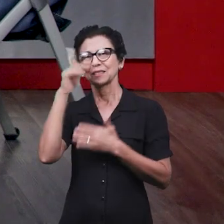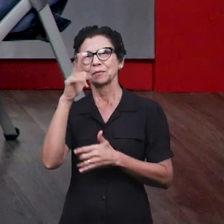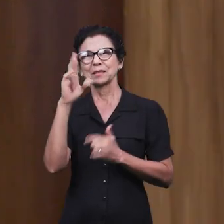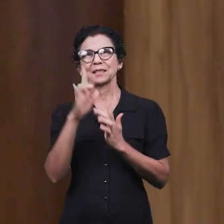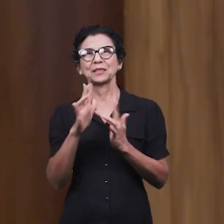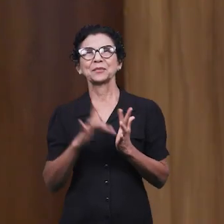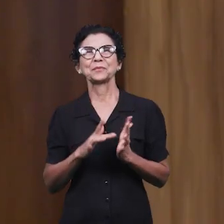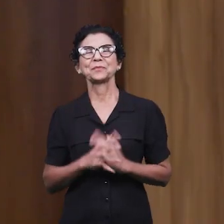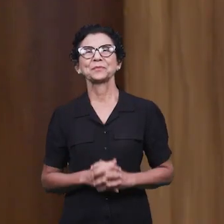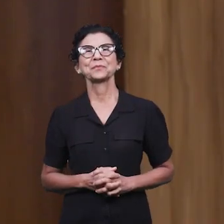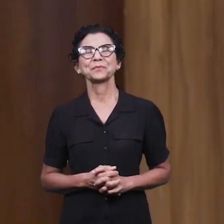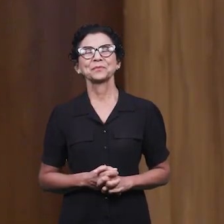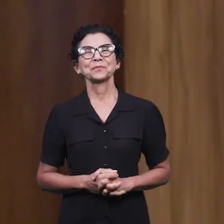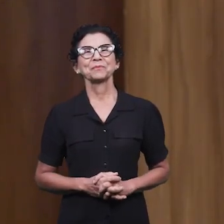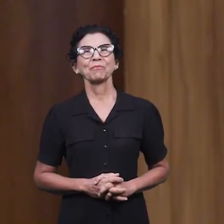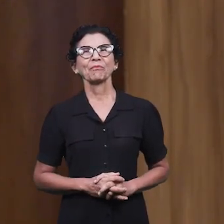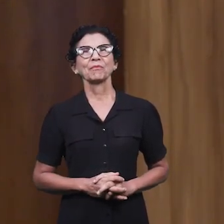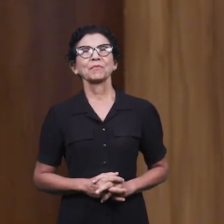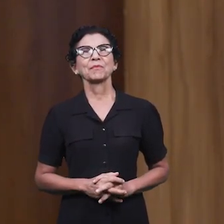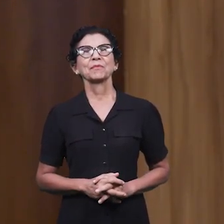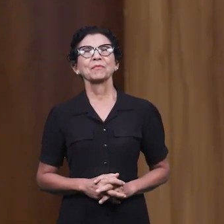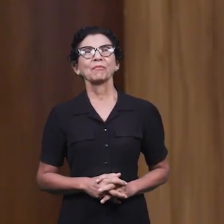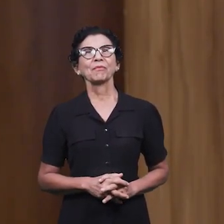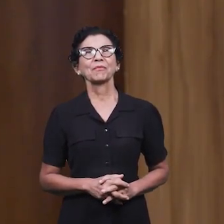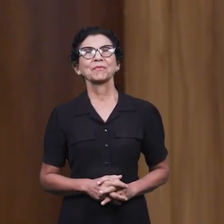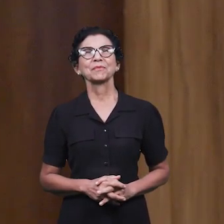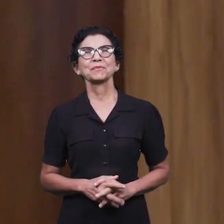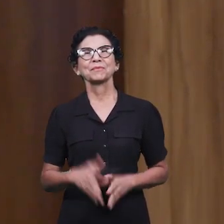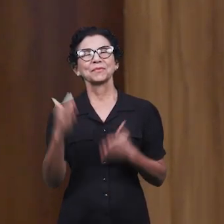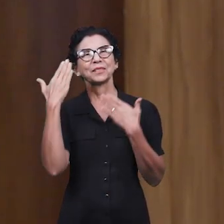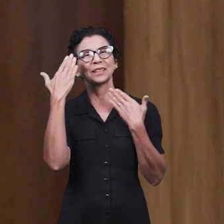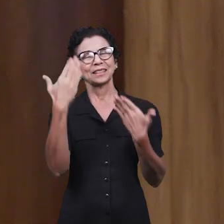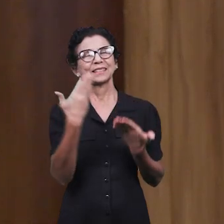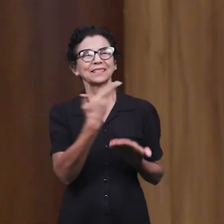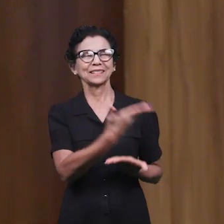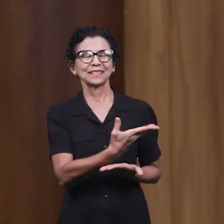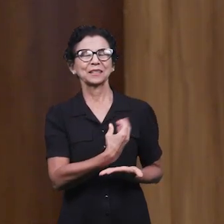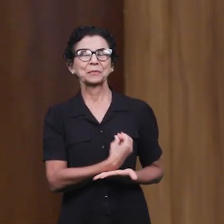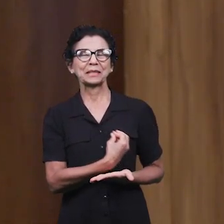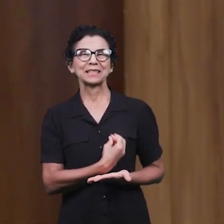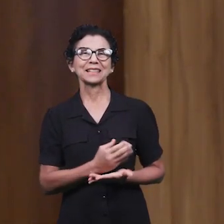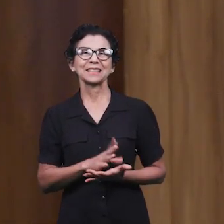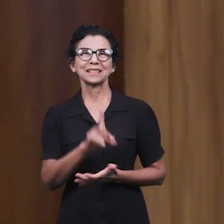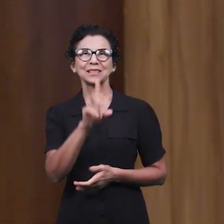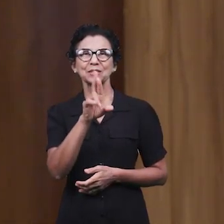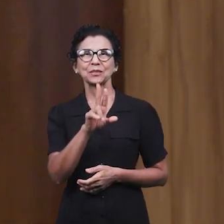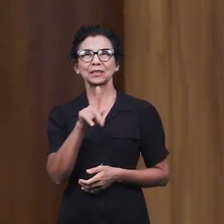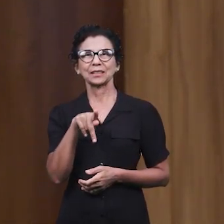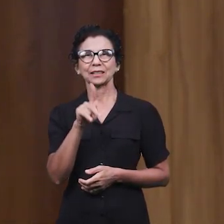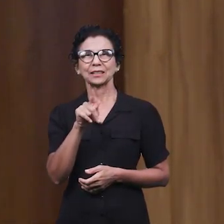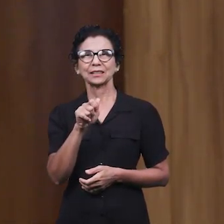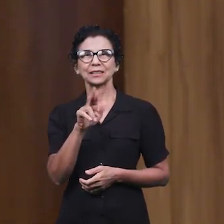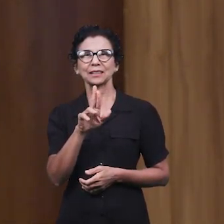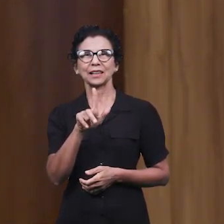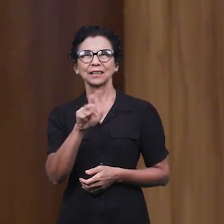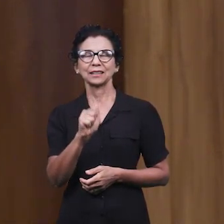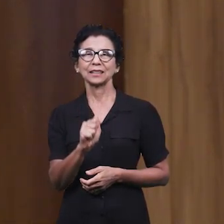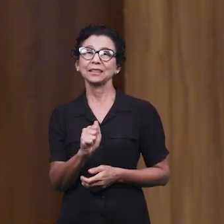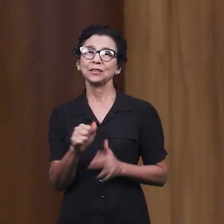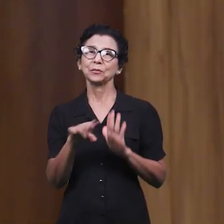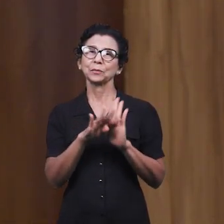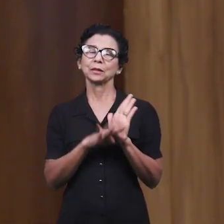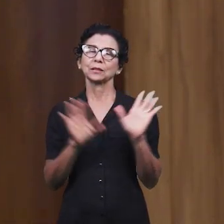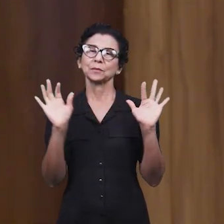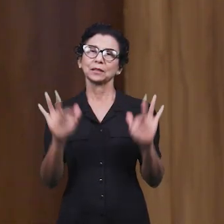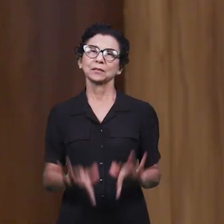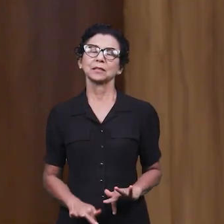todos. Muito bem, nós agradecemos aqui a presença da doutora Carla Kene e a gente chega ao final de mais um programa Momento do Direito.